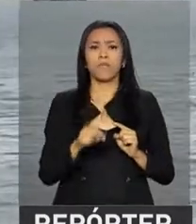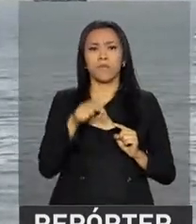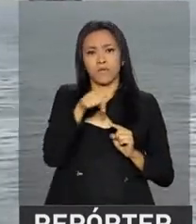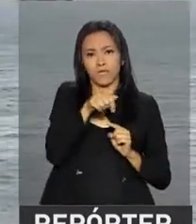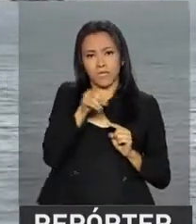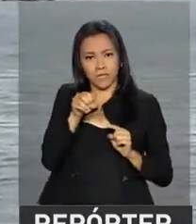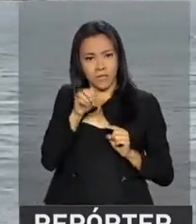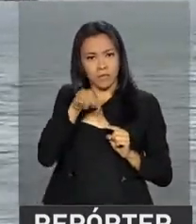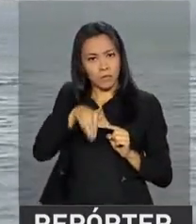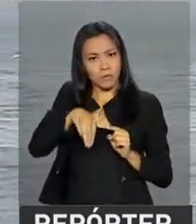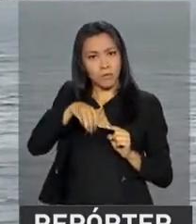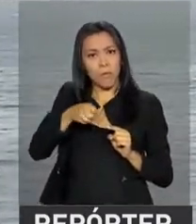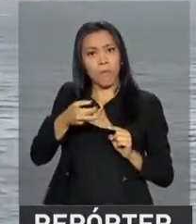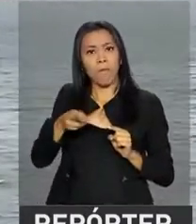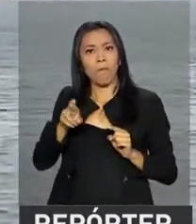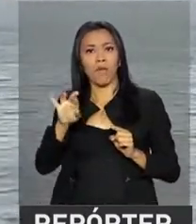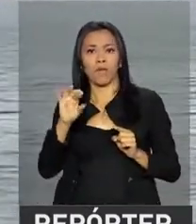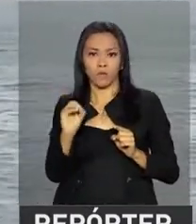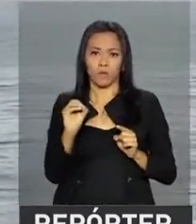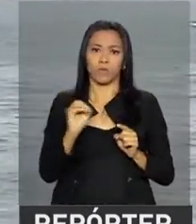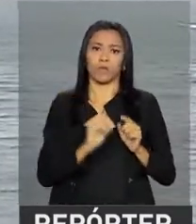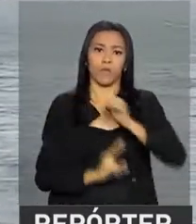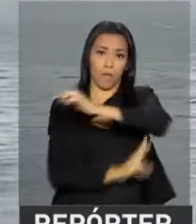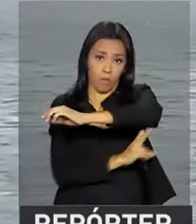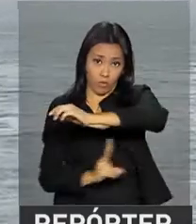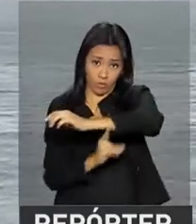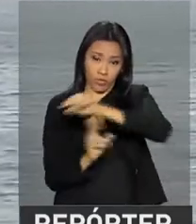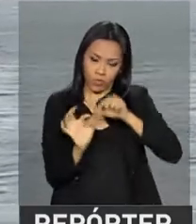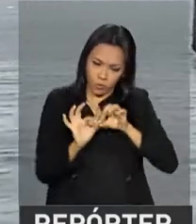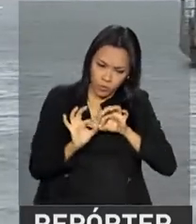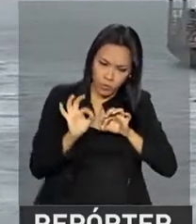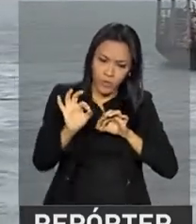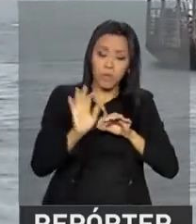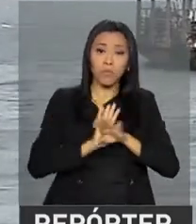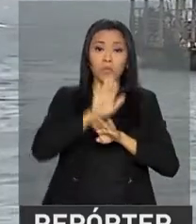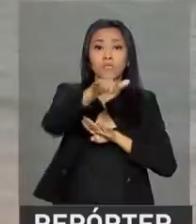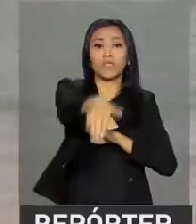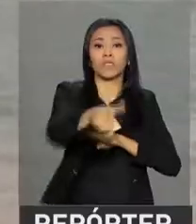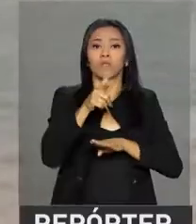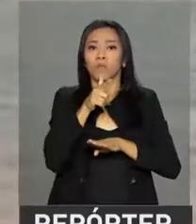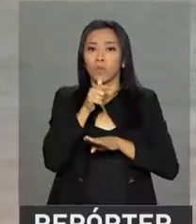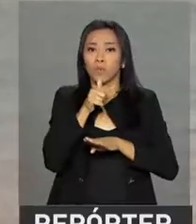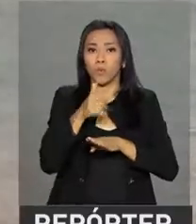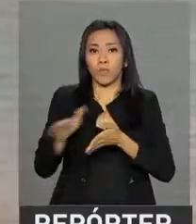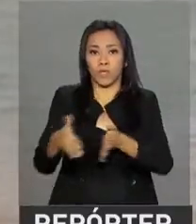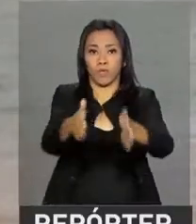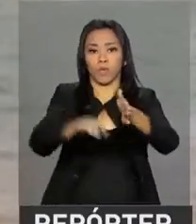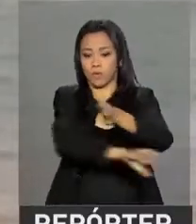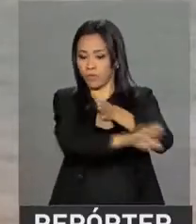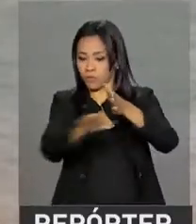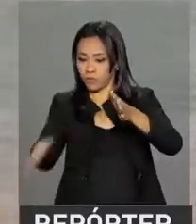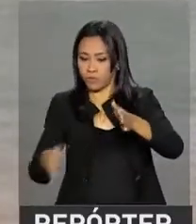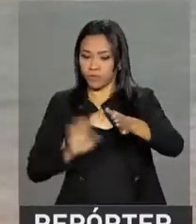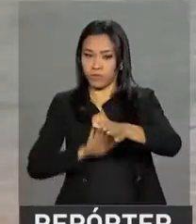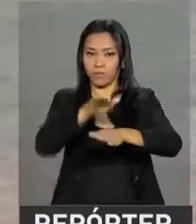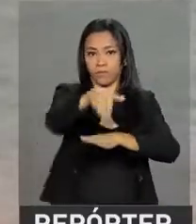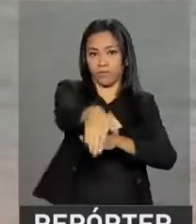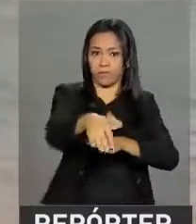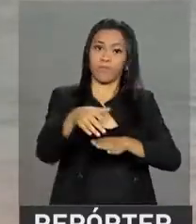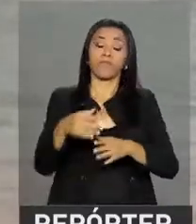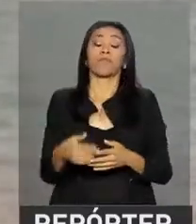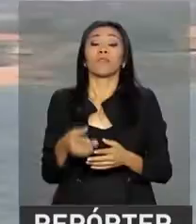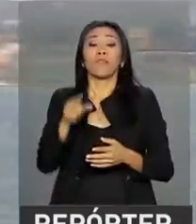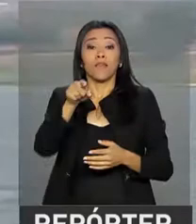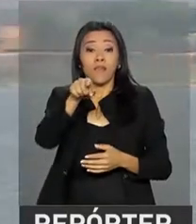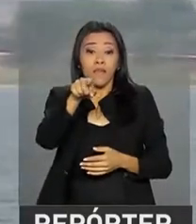araguaia 1 quilômetro 700 metros sobre o rio araguaia ligando então esses dois municípios de xambioá no tocantins e são